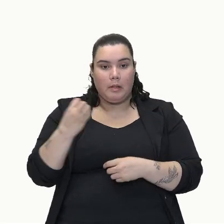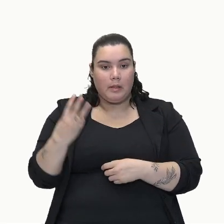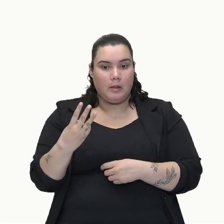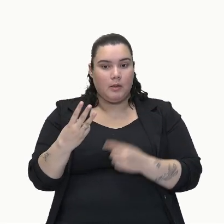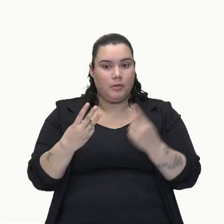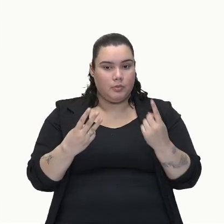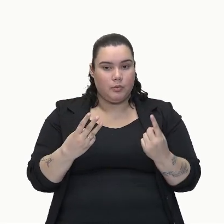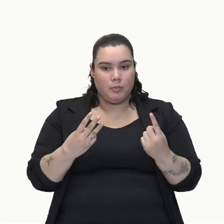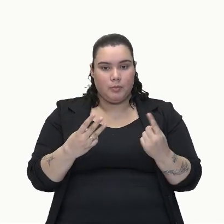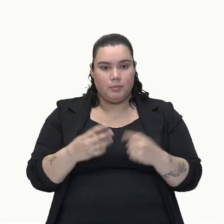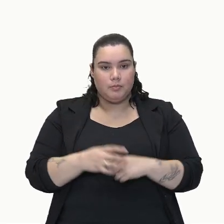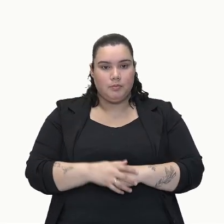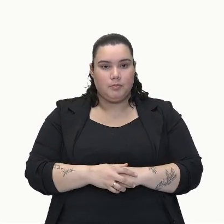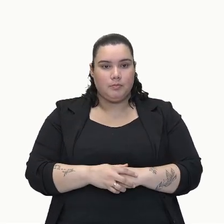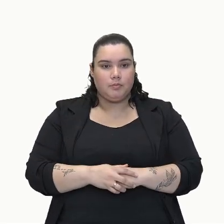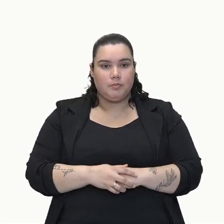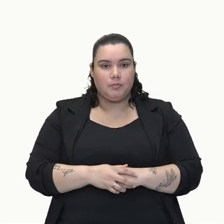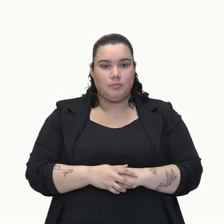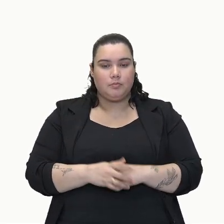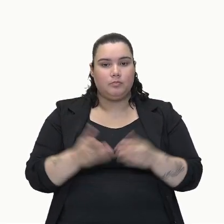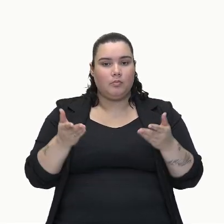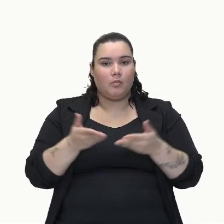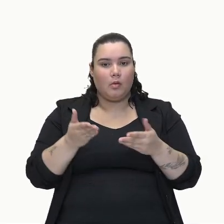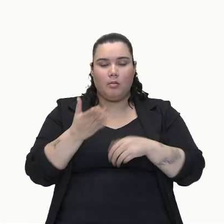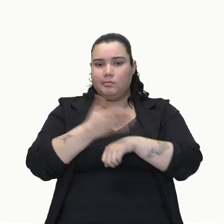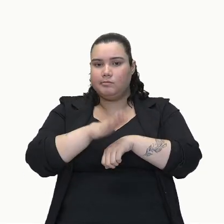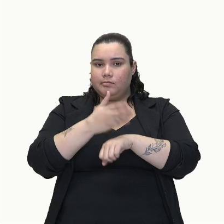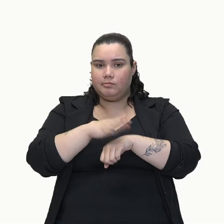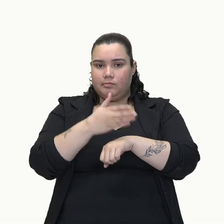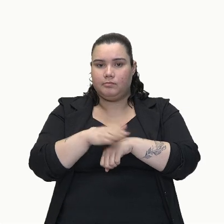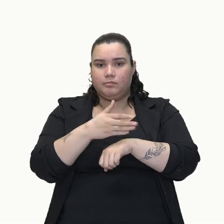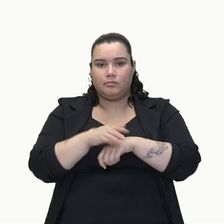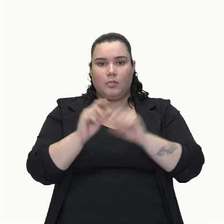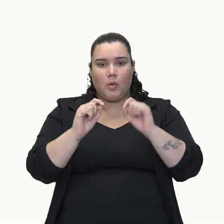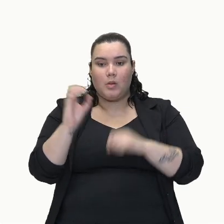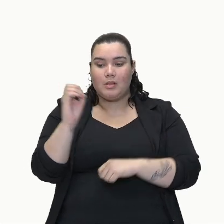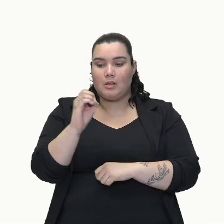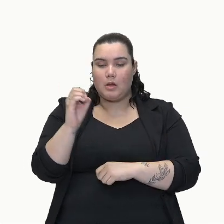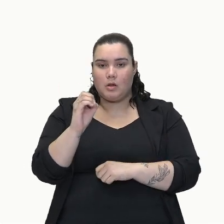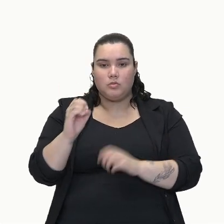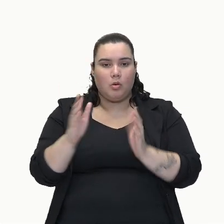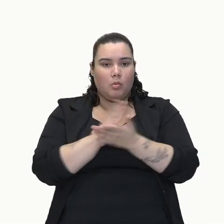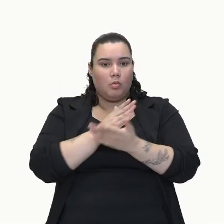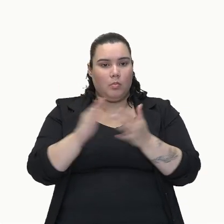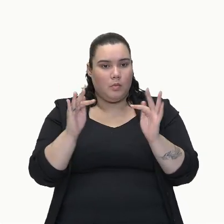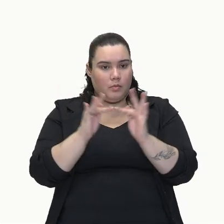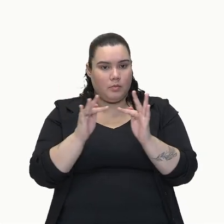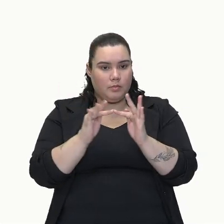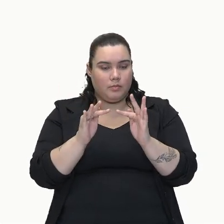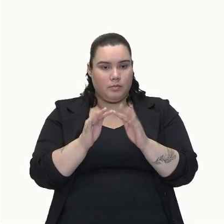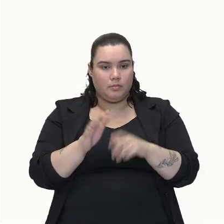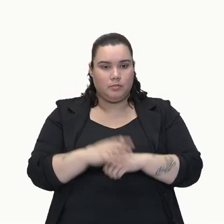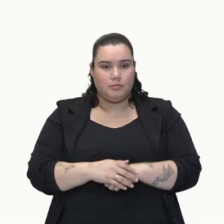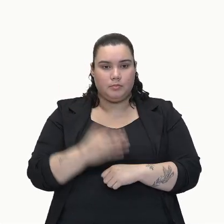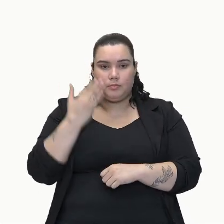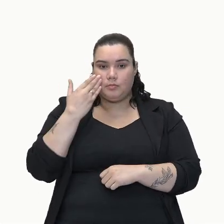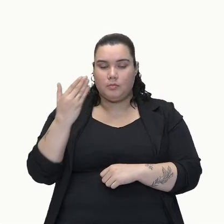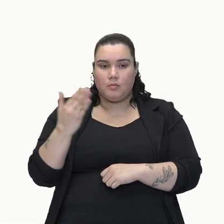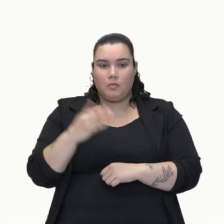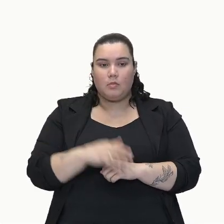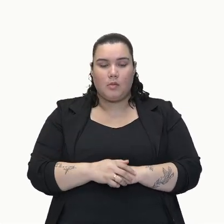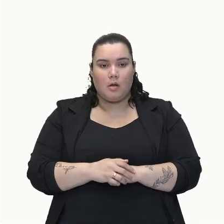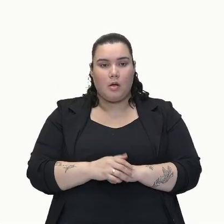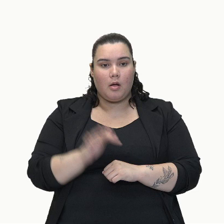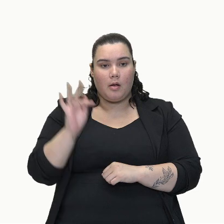parábola. Agora, vamos praticar o cálculo dos zeros de algumas funções. Temos aqui a